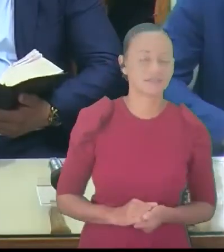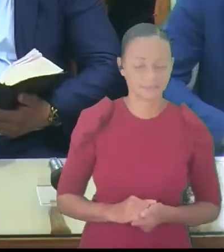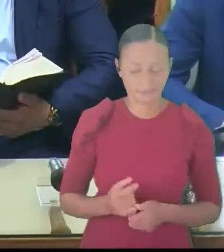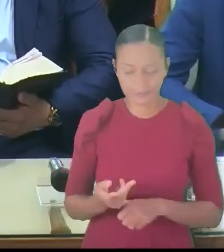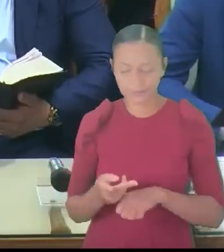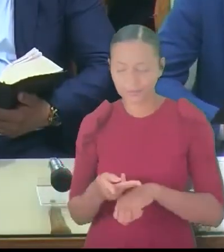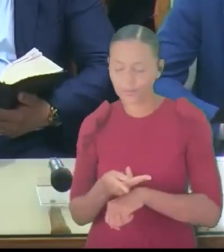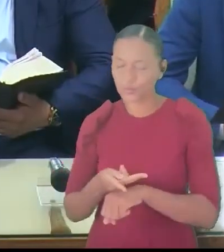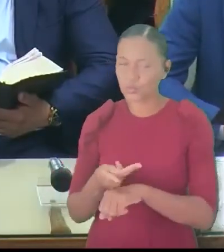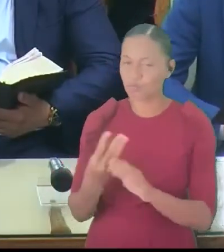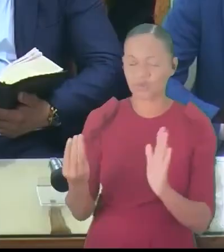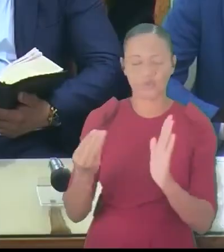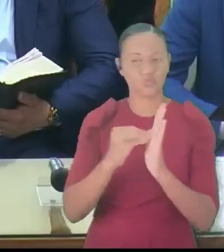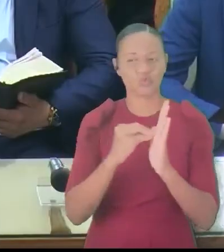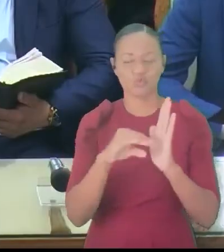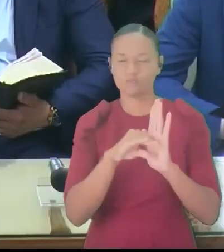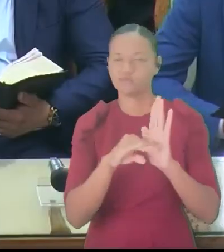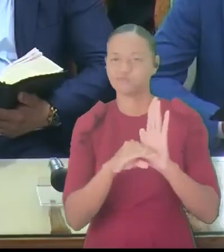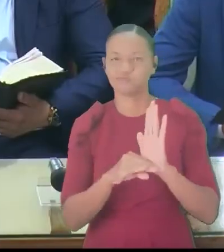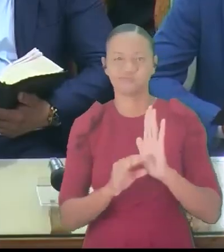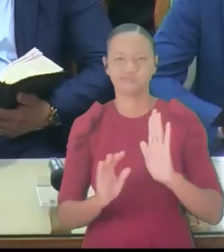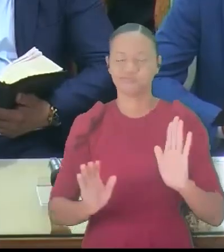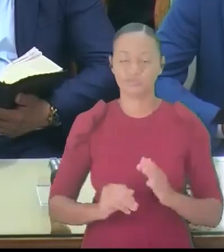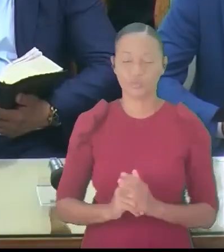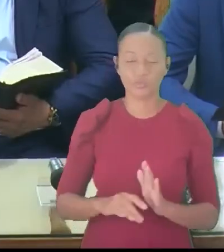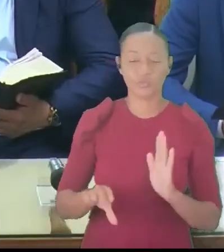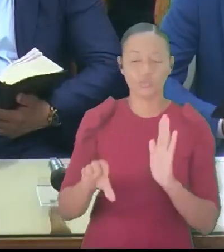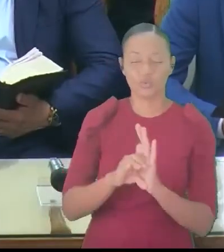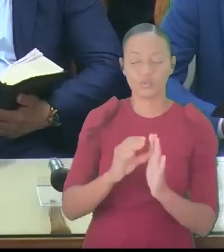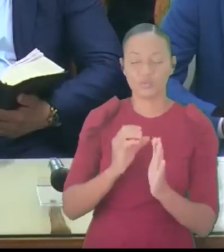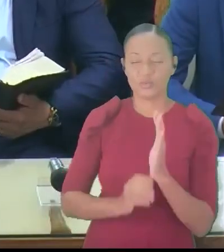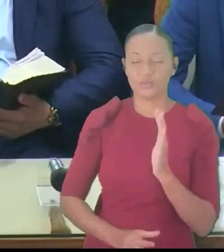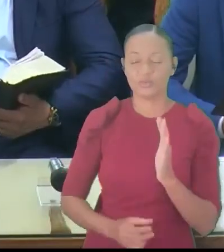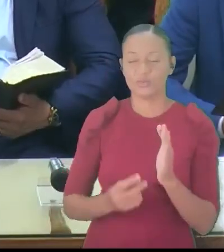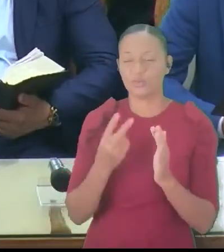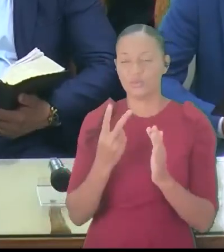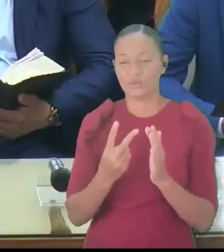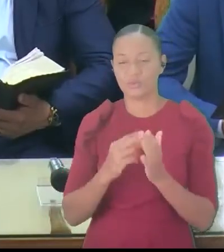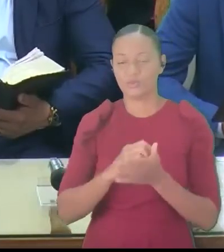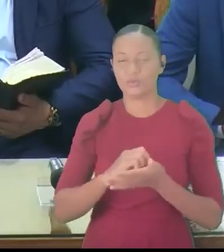procurar. Colossenses 2 e o versículo de número